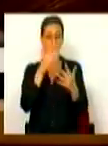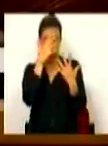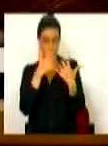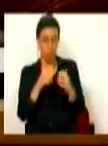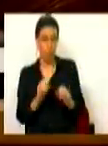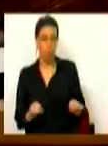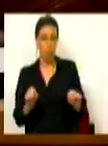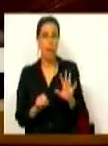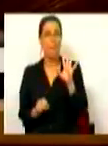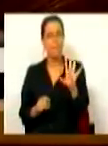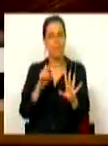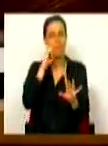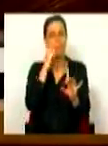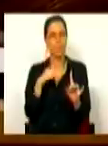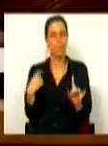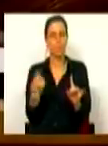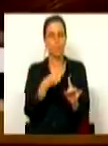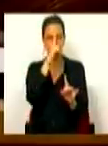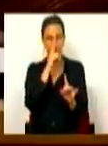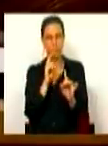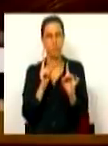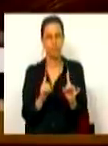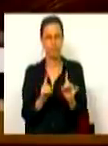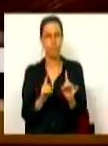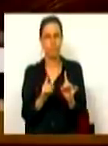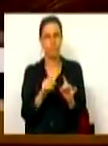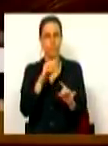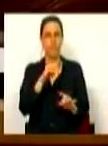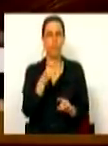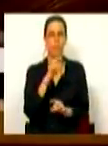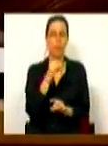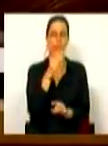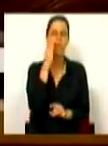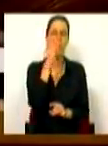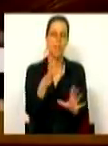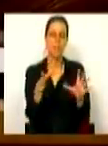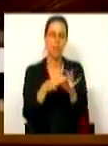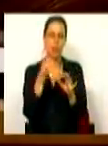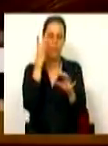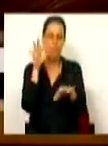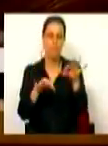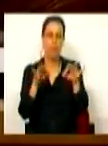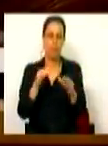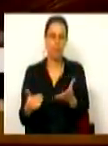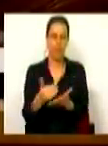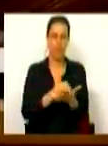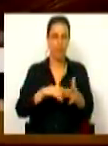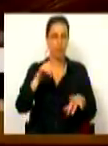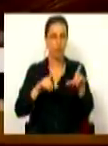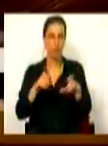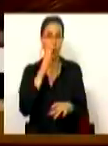dúvida, mas suspeito que todos se recordam do que Mark Twain disse sobre a manipulação dos dados